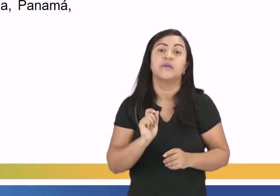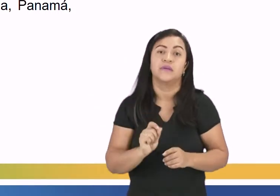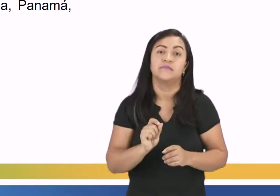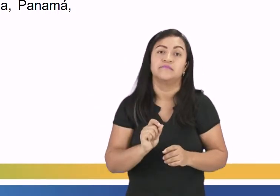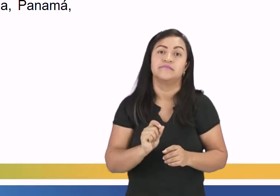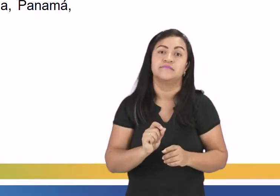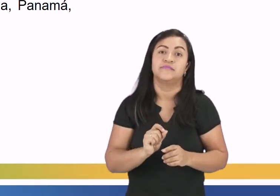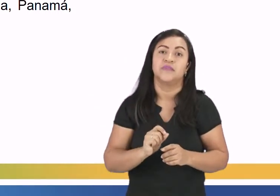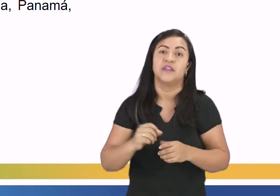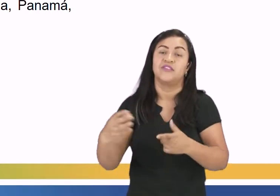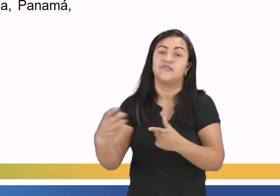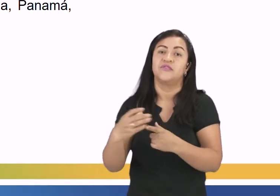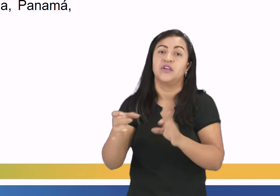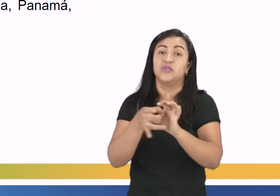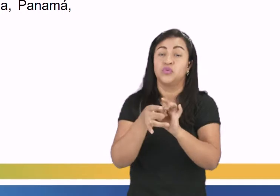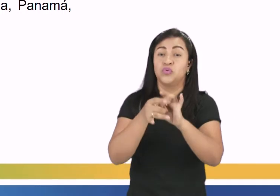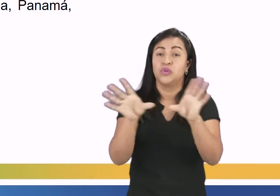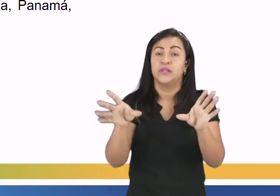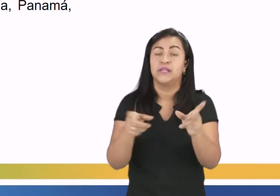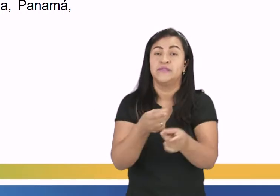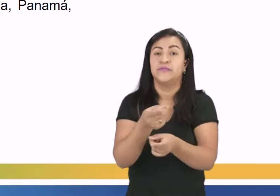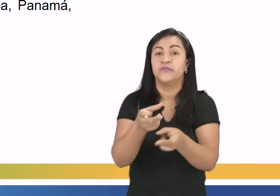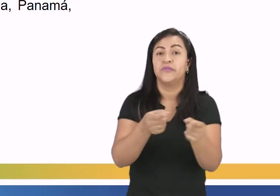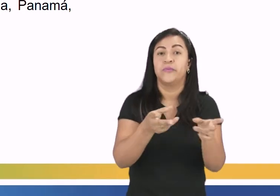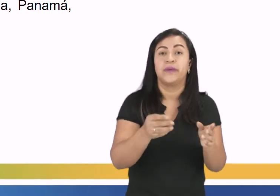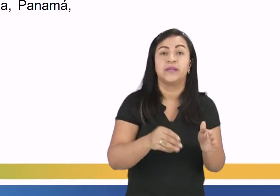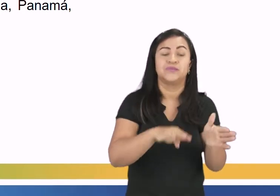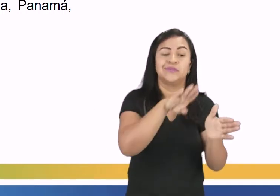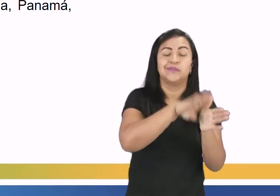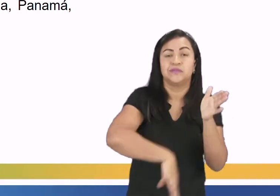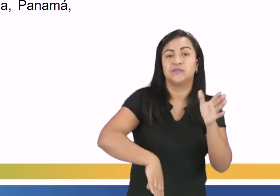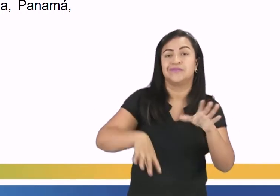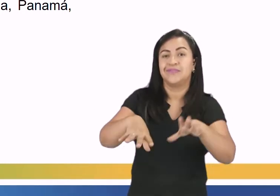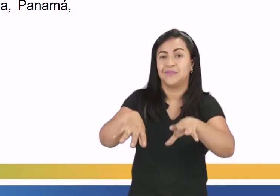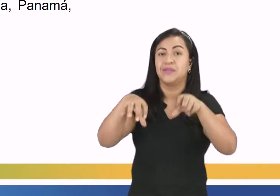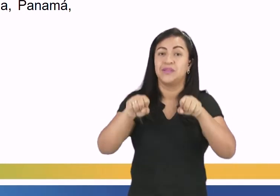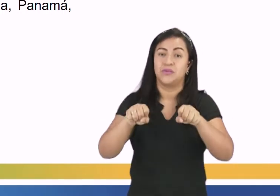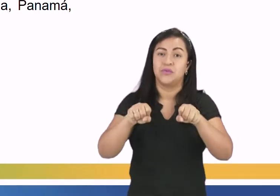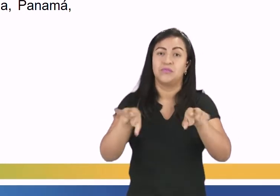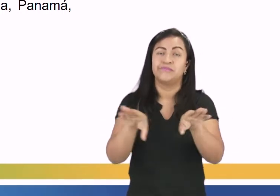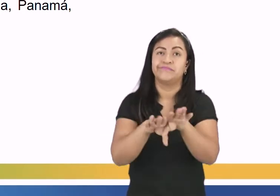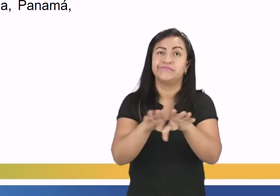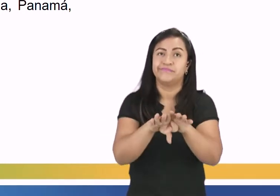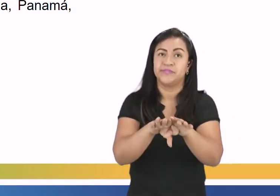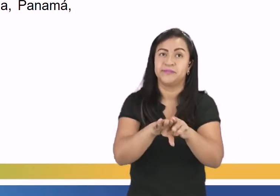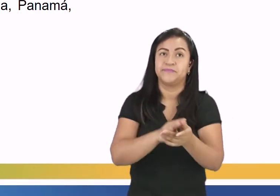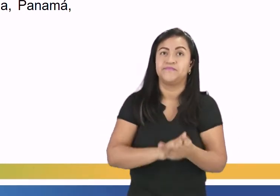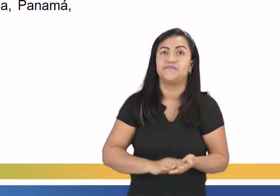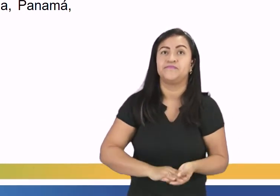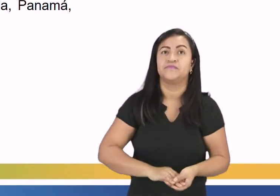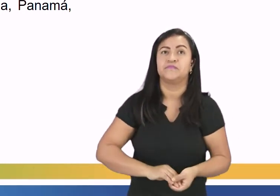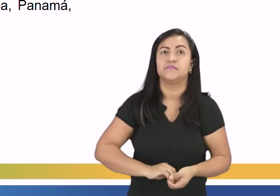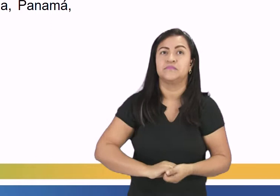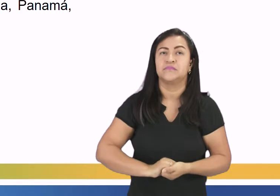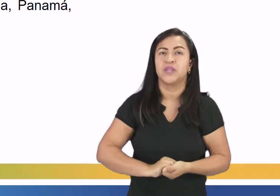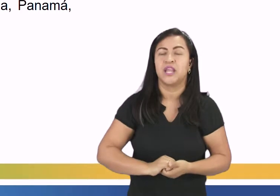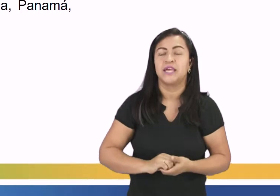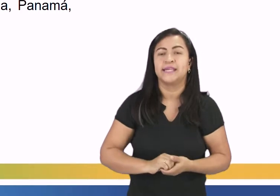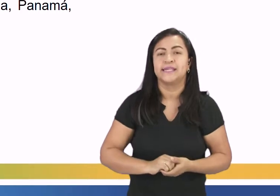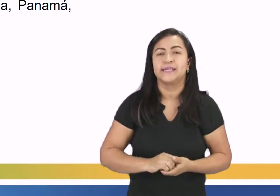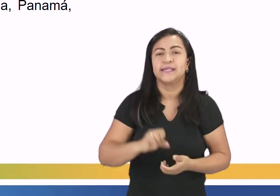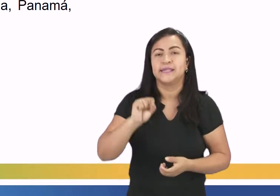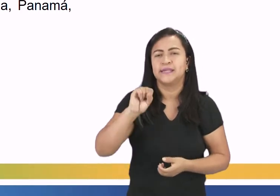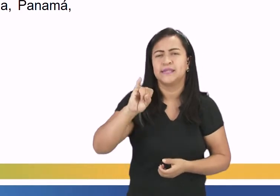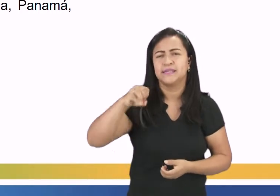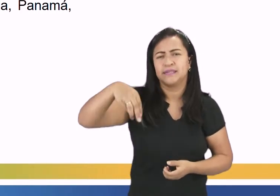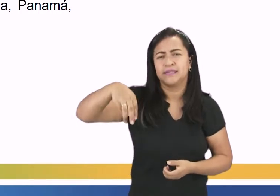a eliminação dos monopólios e taxações pela metrópole. Simão Bolívar queria